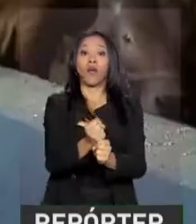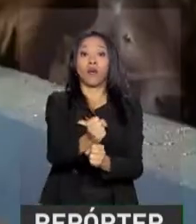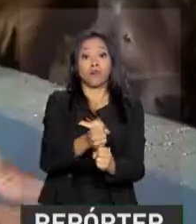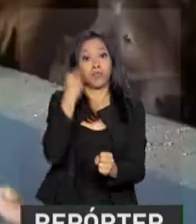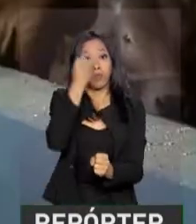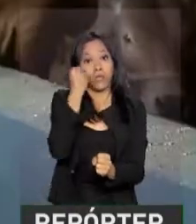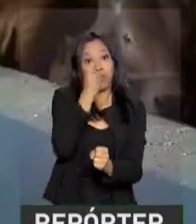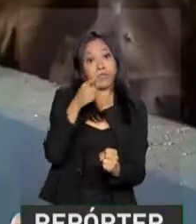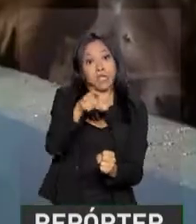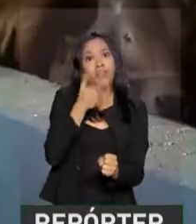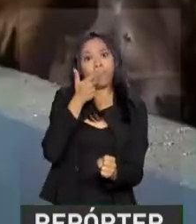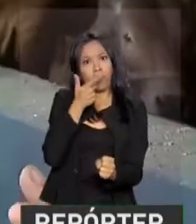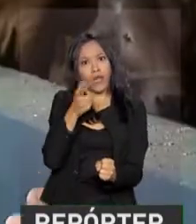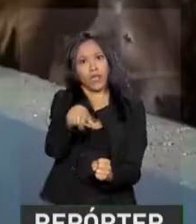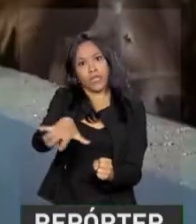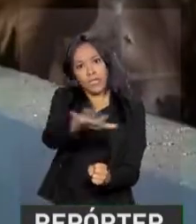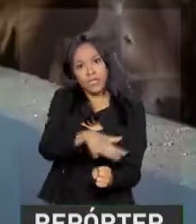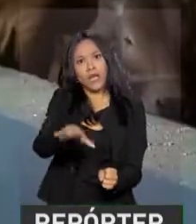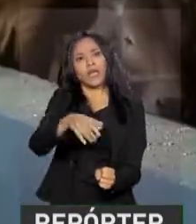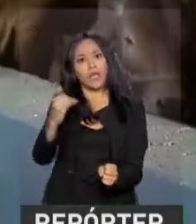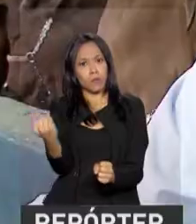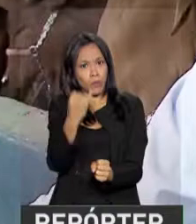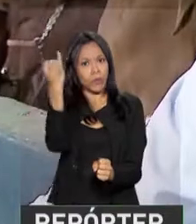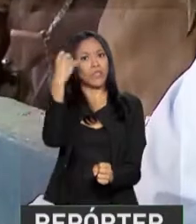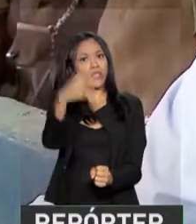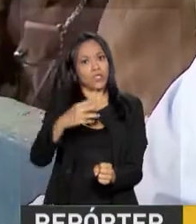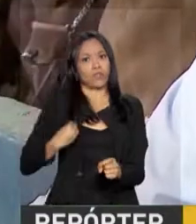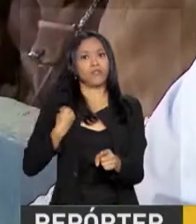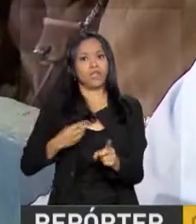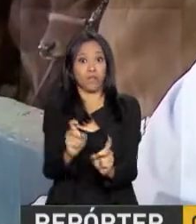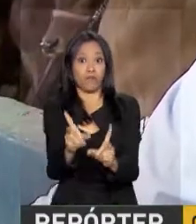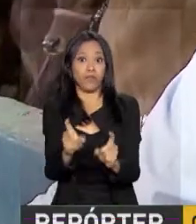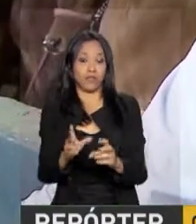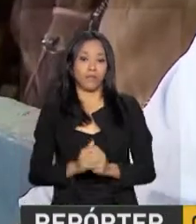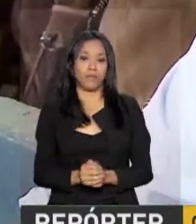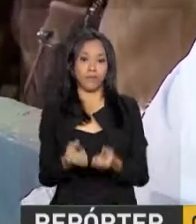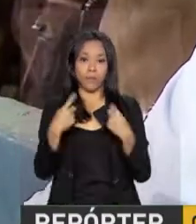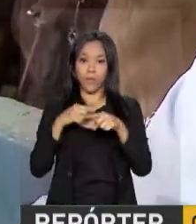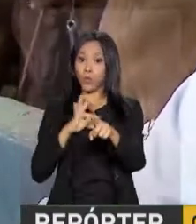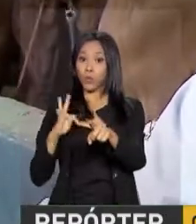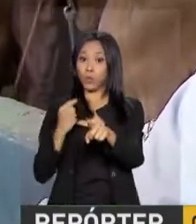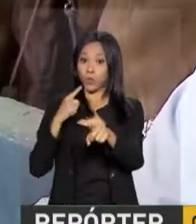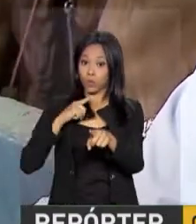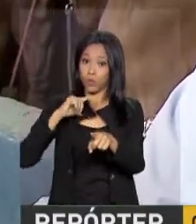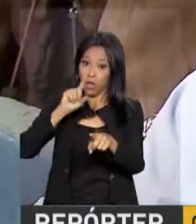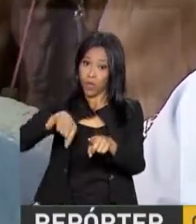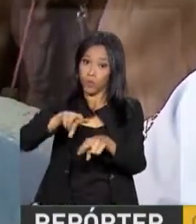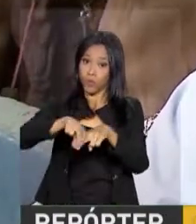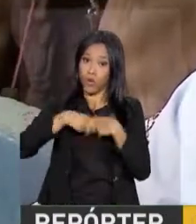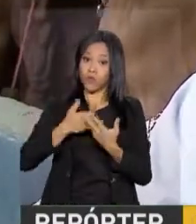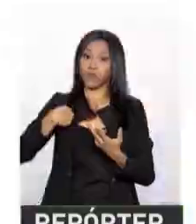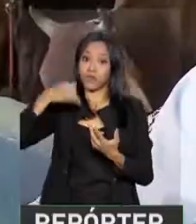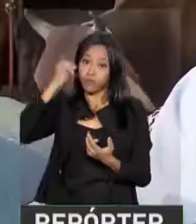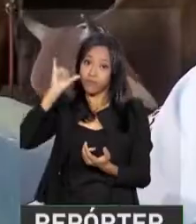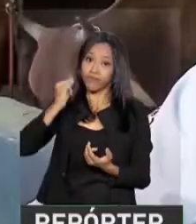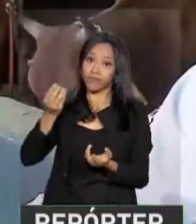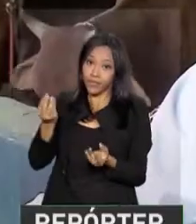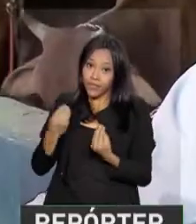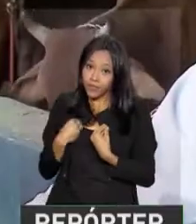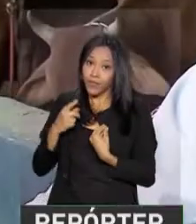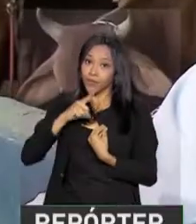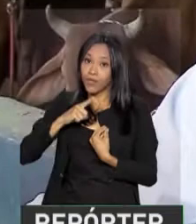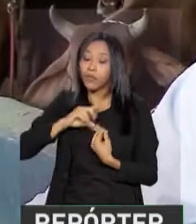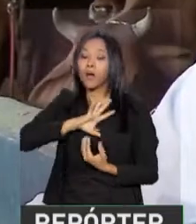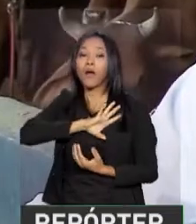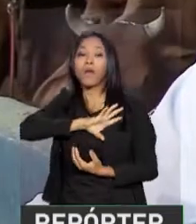de gado é uma parte importante da vida dele eu tenho hoje e tudo o gado que me deu né uma paixão